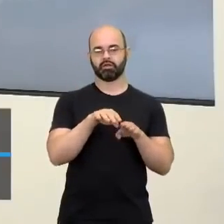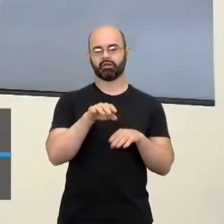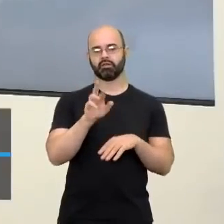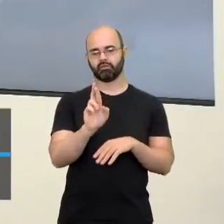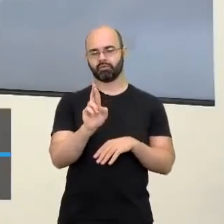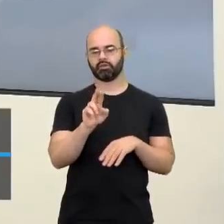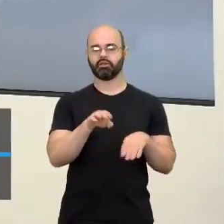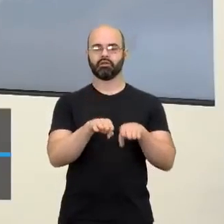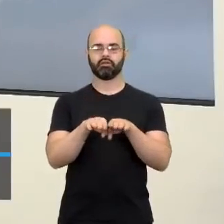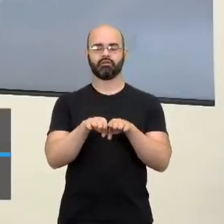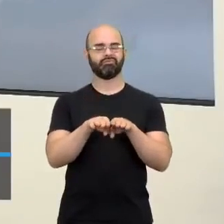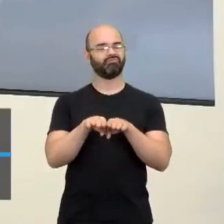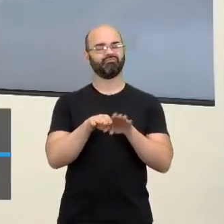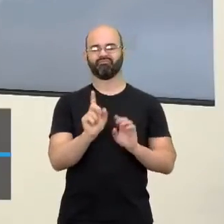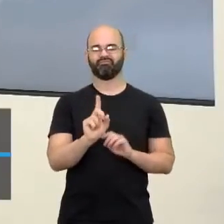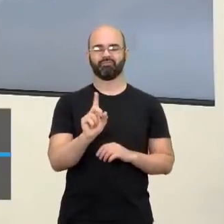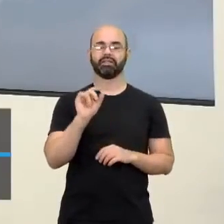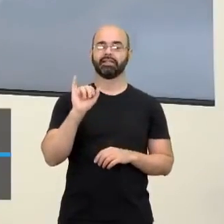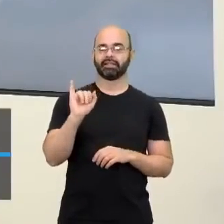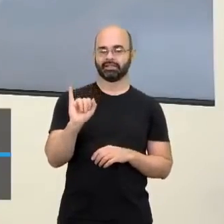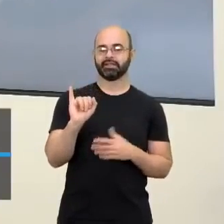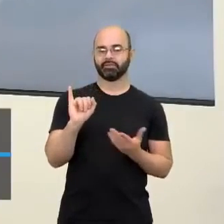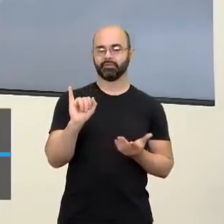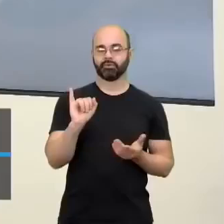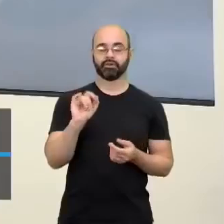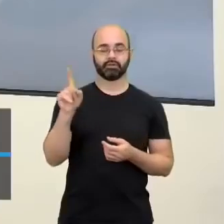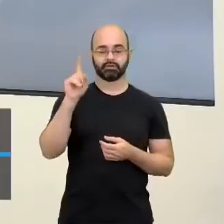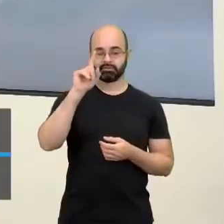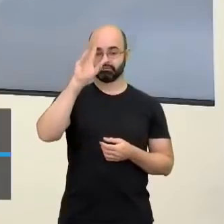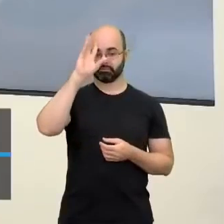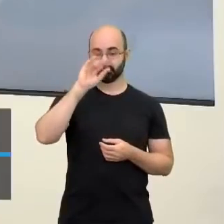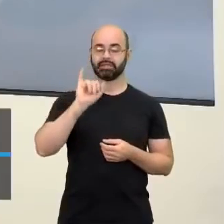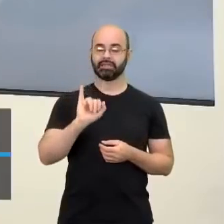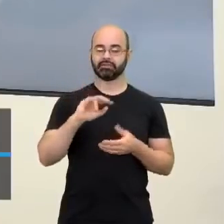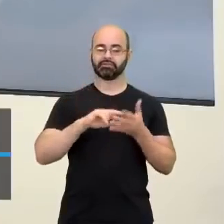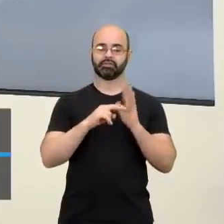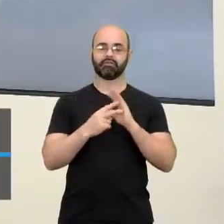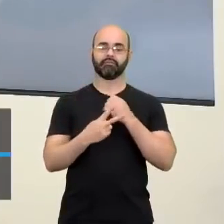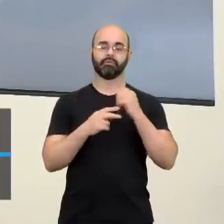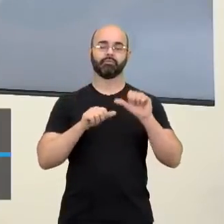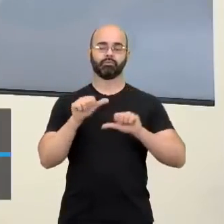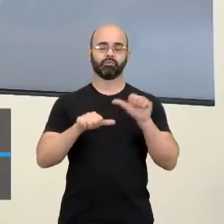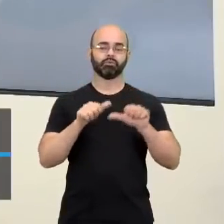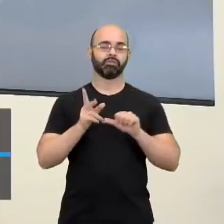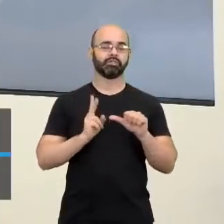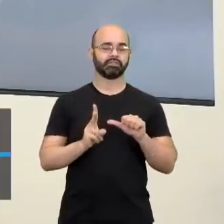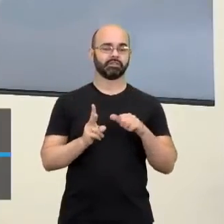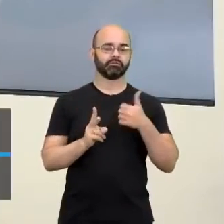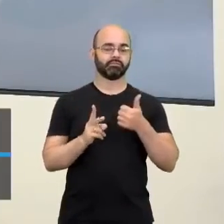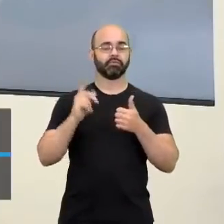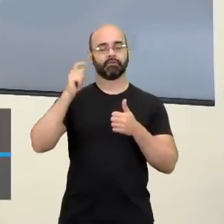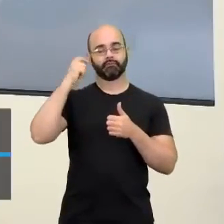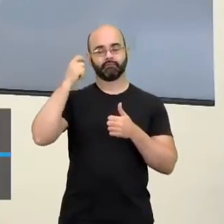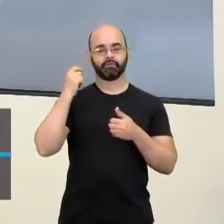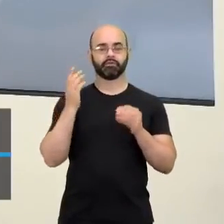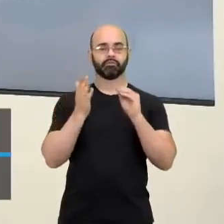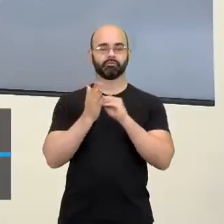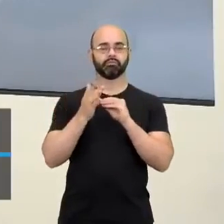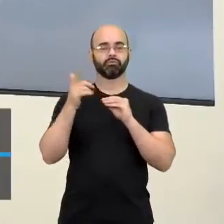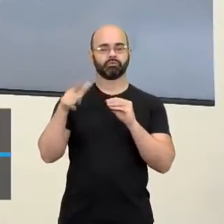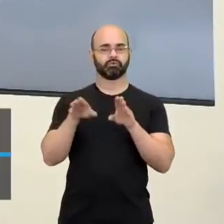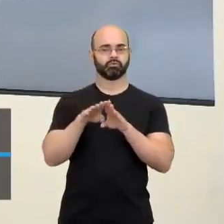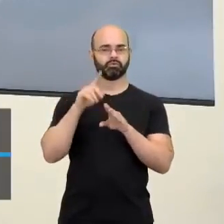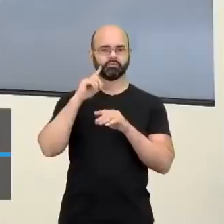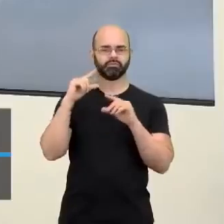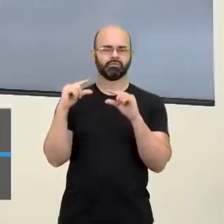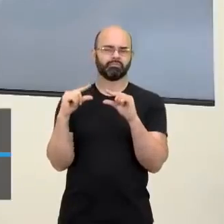passado regular é aquele que tem ed no final. O irregular é aquele que o verbo muda totalmente, certo? Vamos lá, a gente vai colocar o vídeo também, o vídeo vai aparecer na